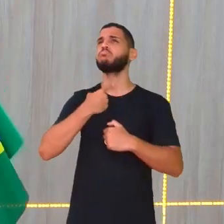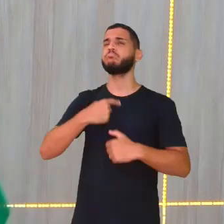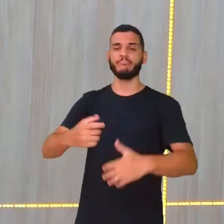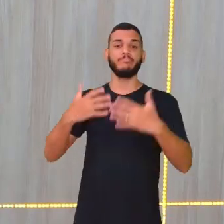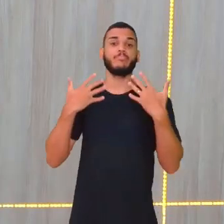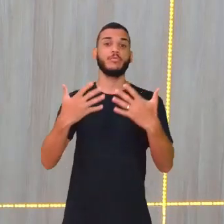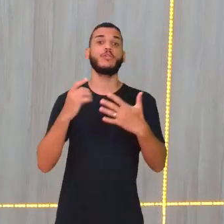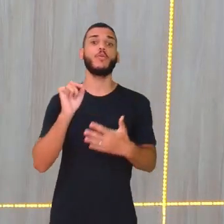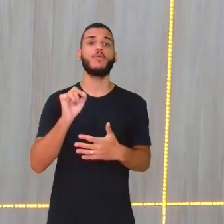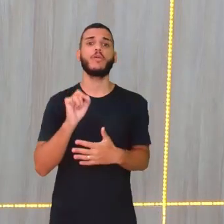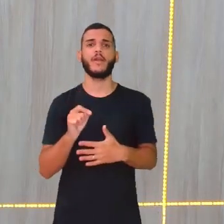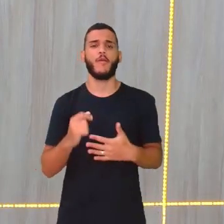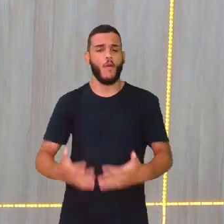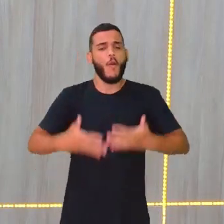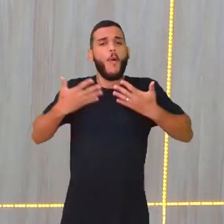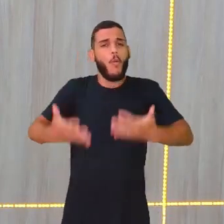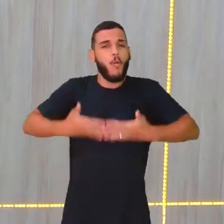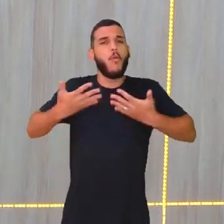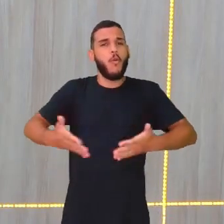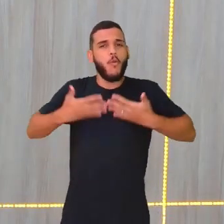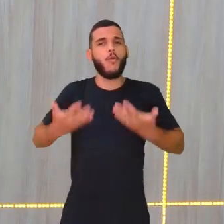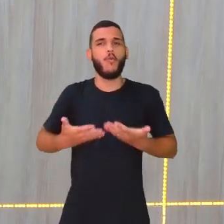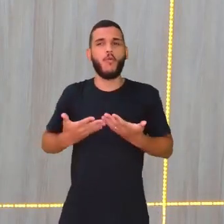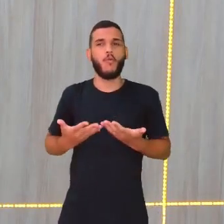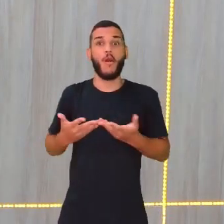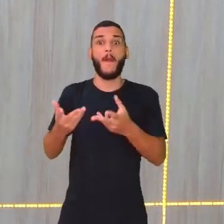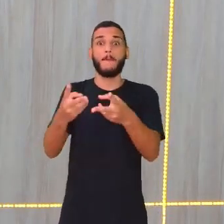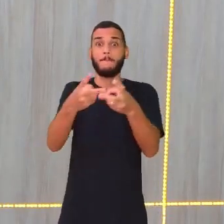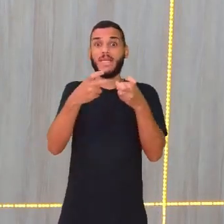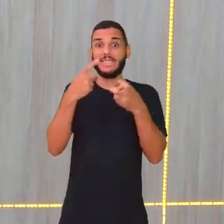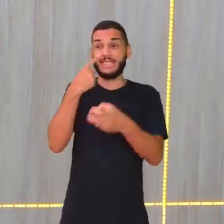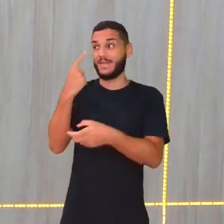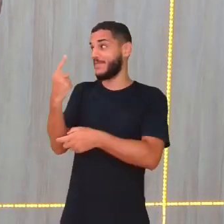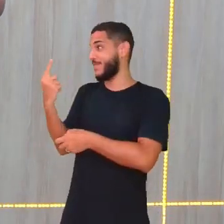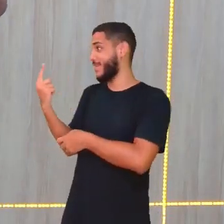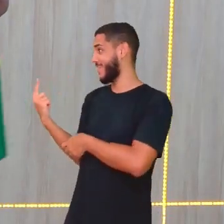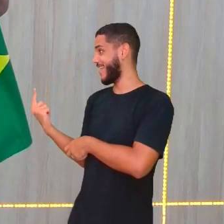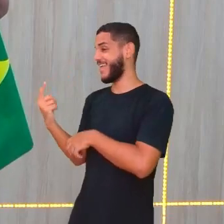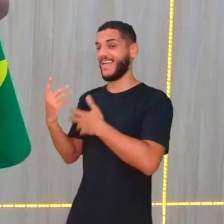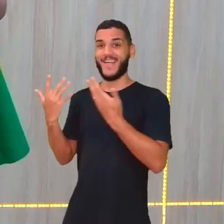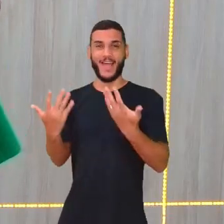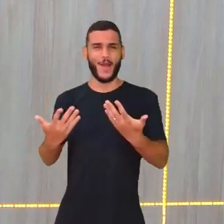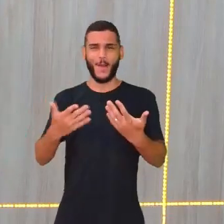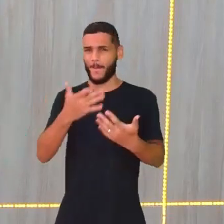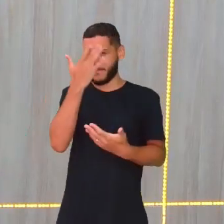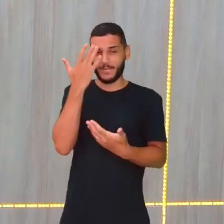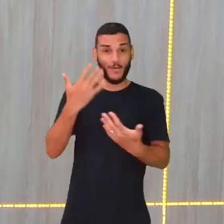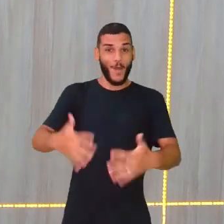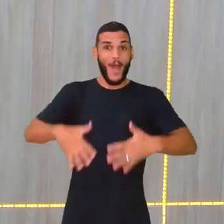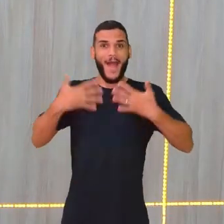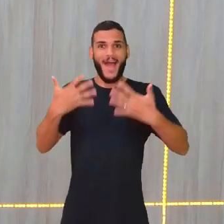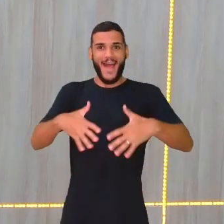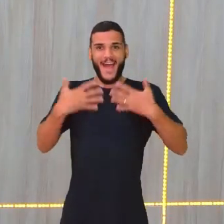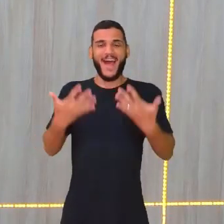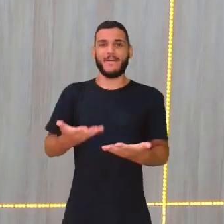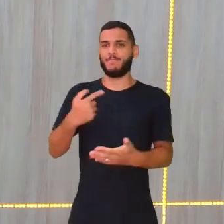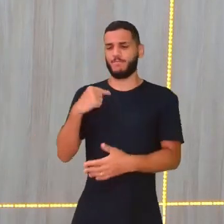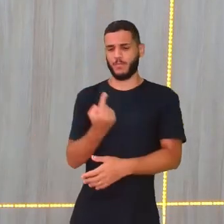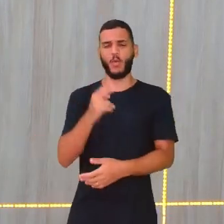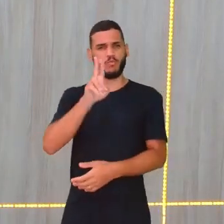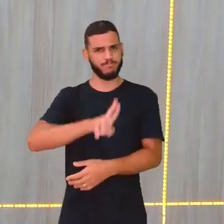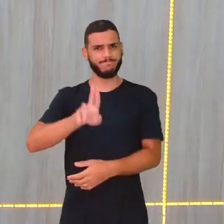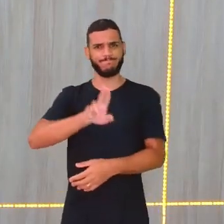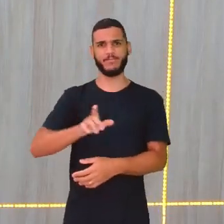a gente costuma falar. Veja, todo mundo agitado. Então, quando a gente vamos dizer assim, quando a gente usa esse